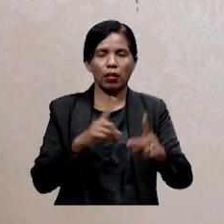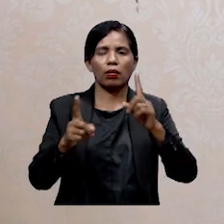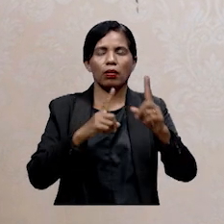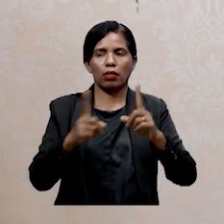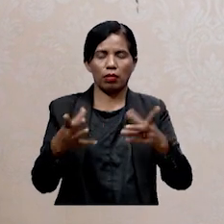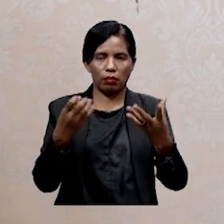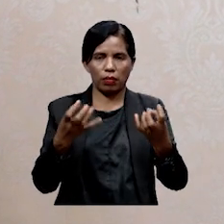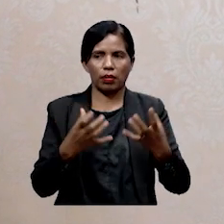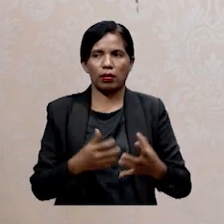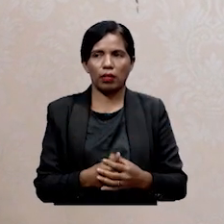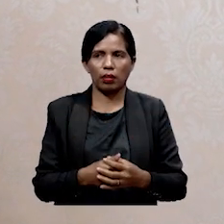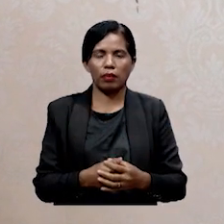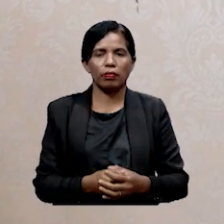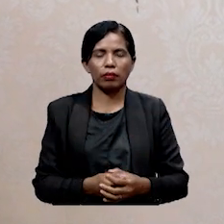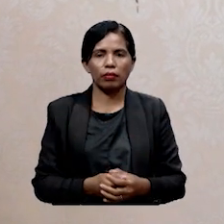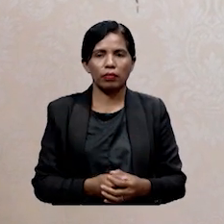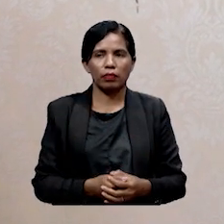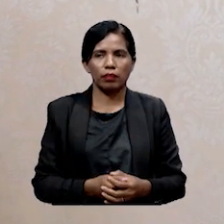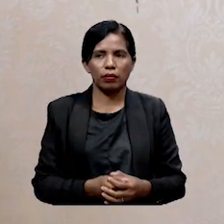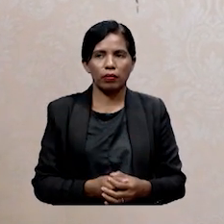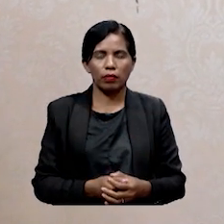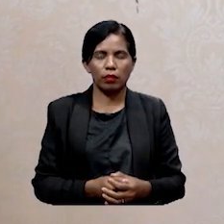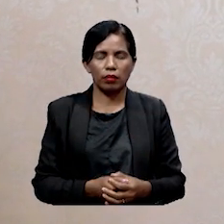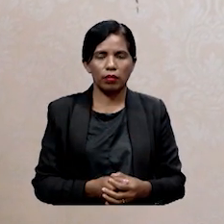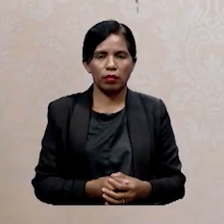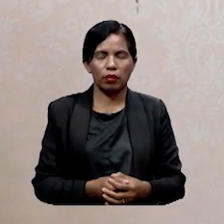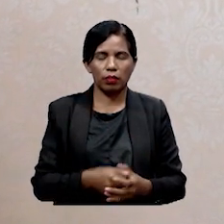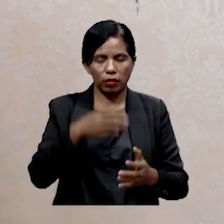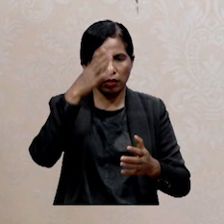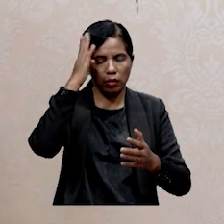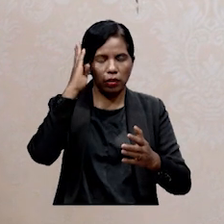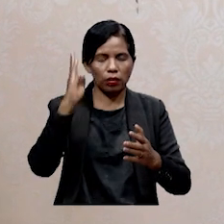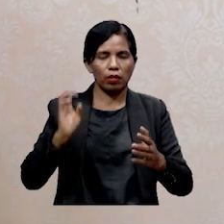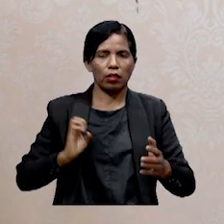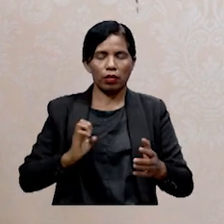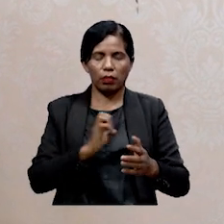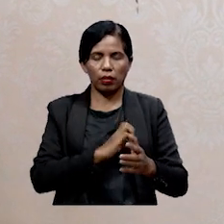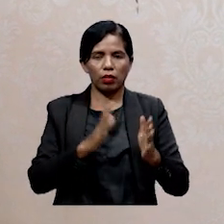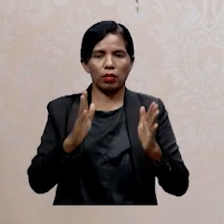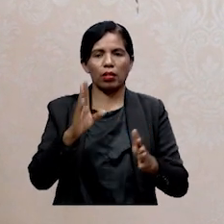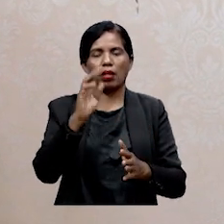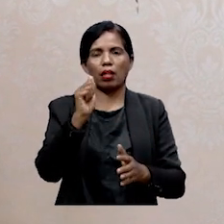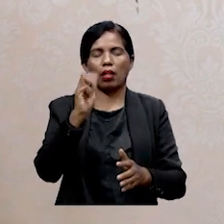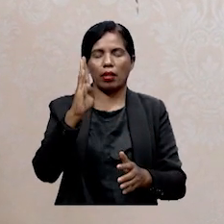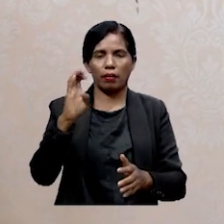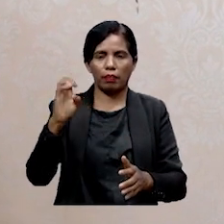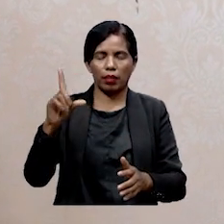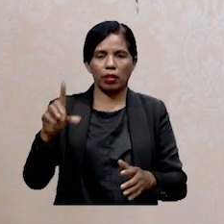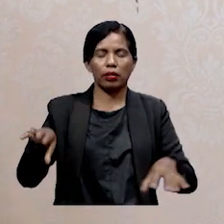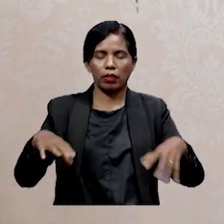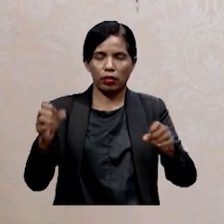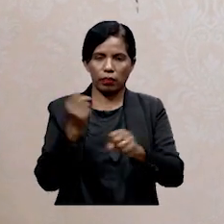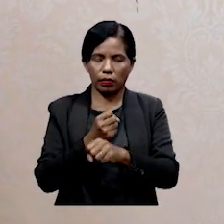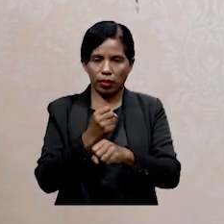parar tebes. Nebemos, senhor embaixador Abel Guterres, nebem aqui a Brunei, halomos esforço